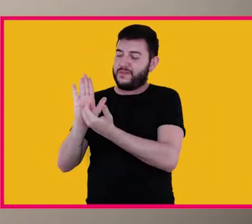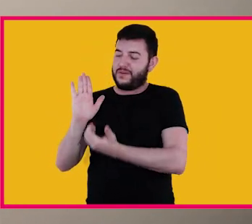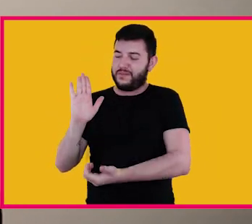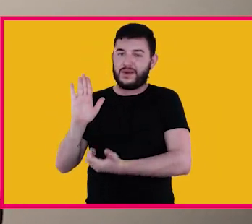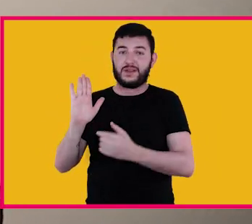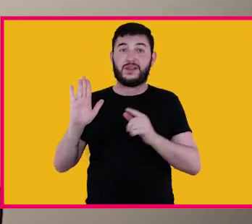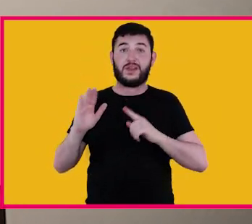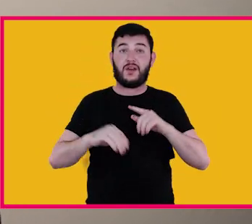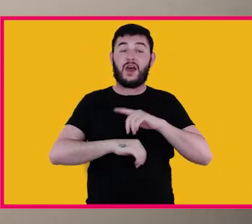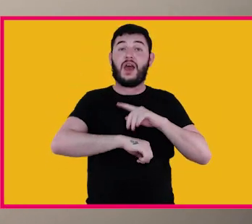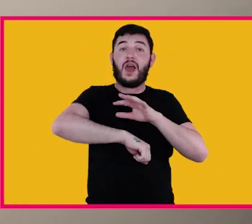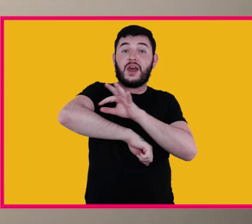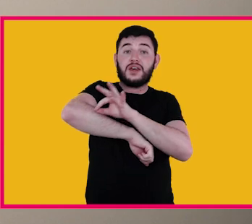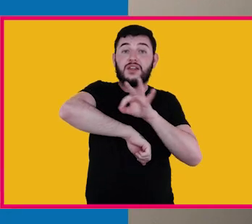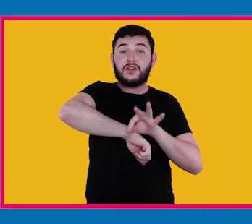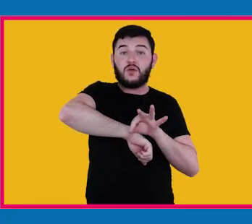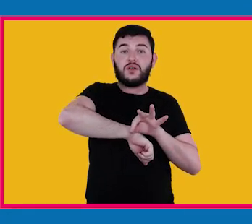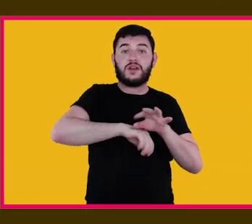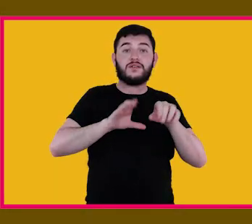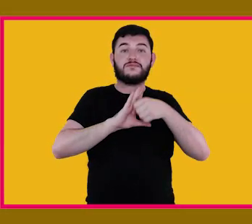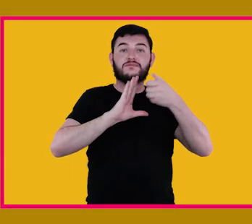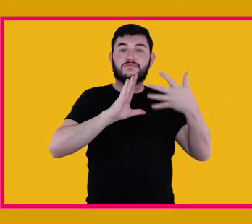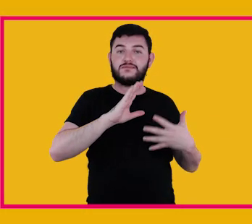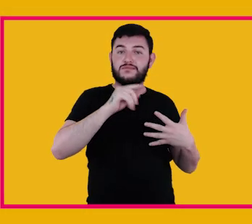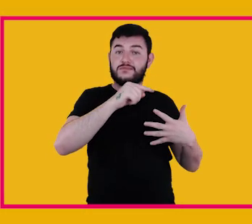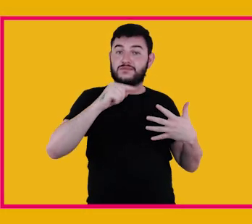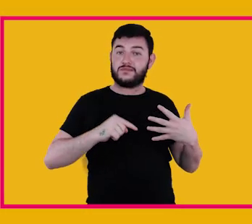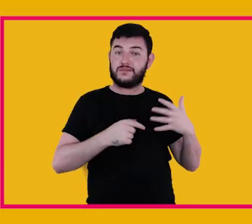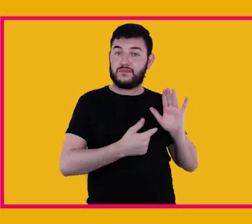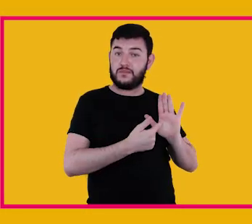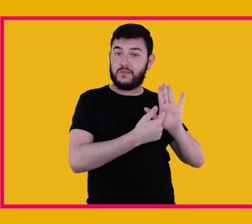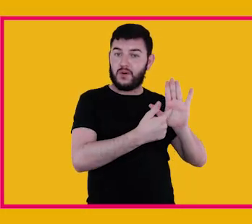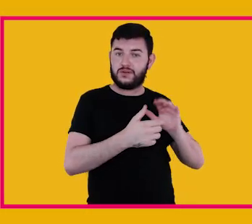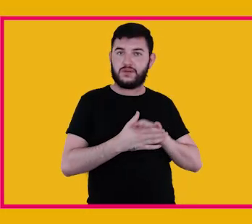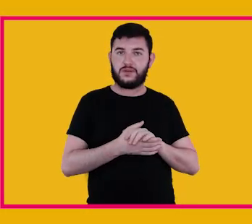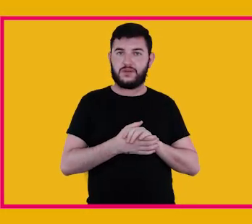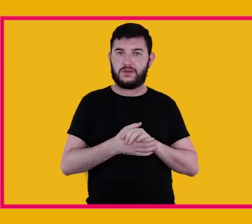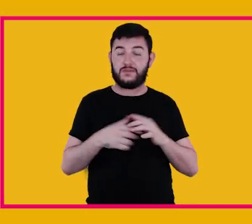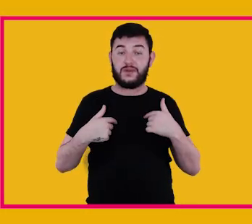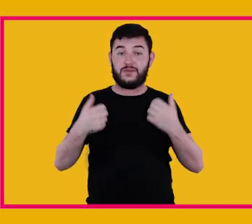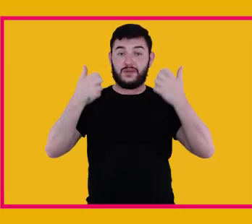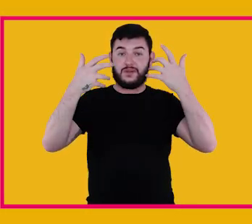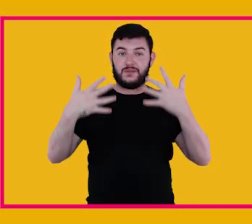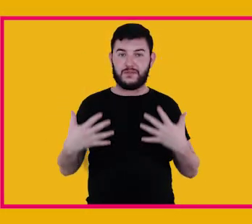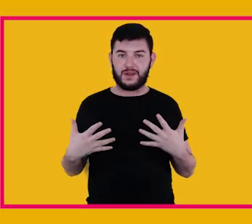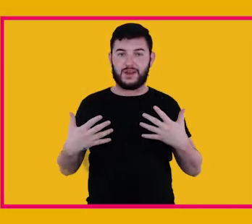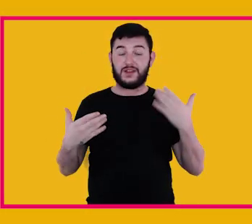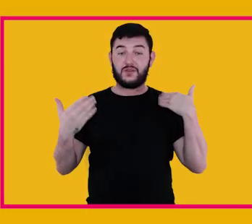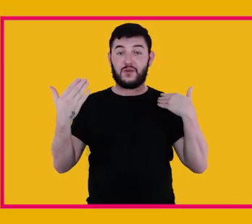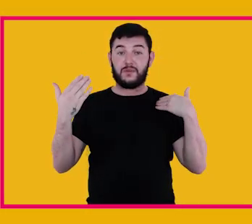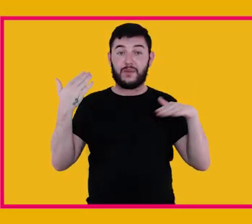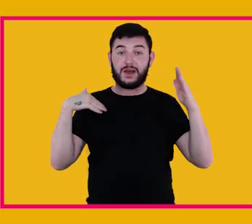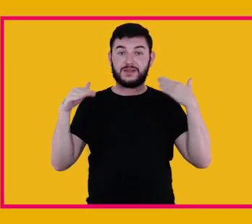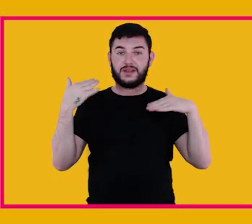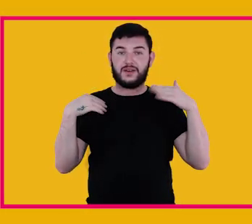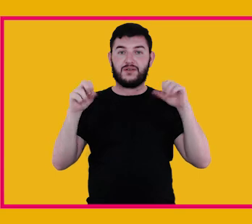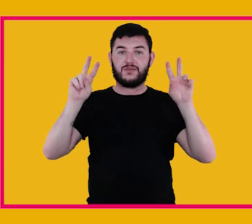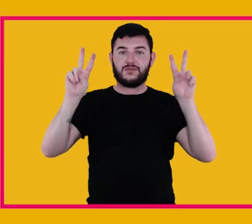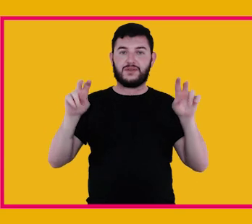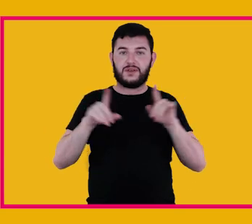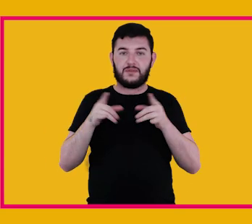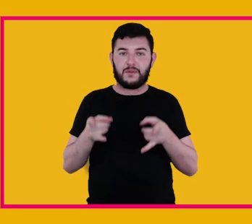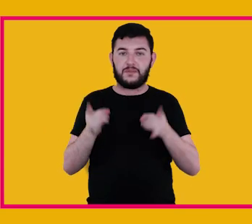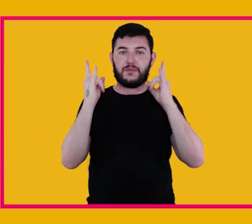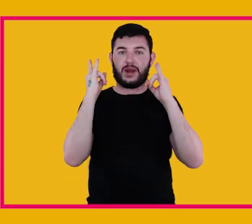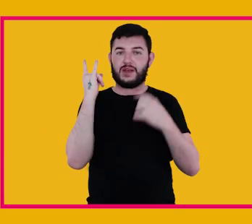concepção arquitetônica precisam ser destacados aqui. O primeiro deles foi citado no início do nosso passeio virtual, e se refere à fachada apropriável, que foi pensada